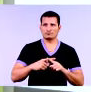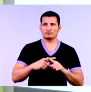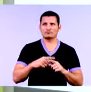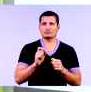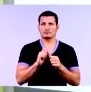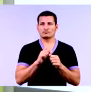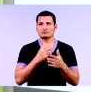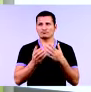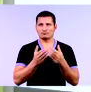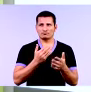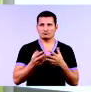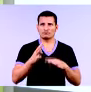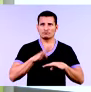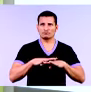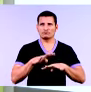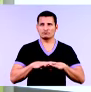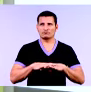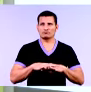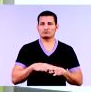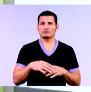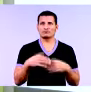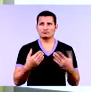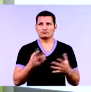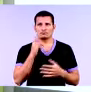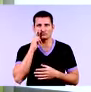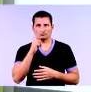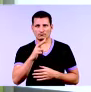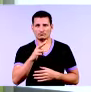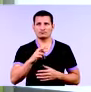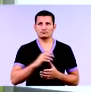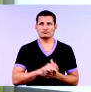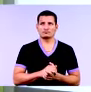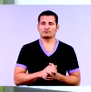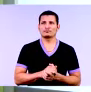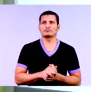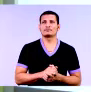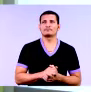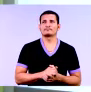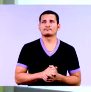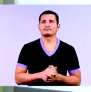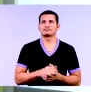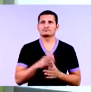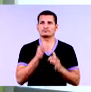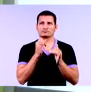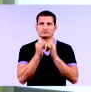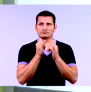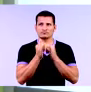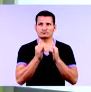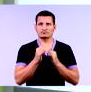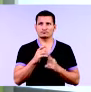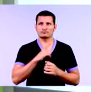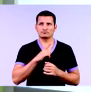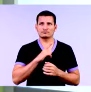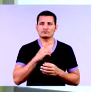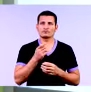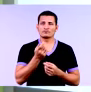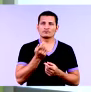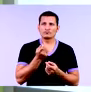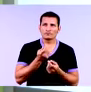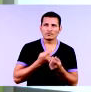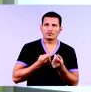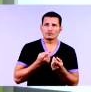operação matemática. Então, observem o tamanho e a abrangência das informações e do tipo de negócio que nós